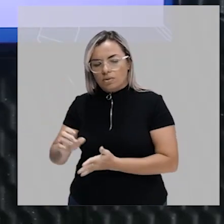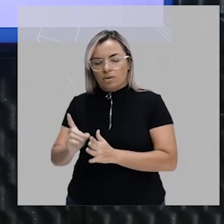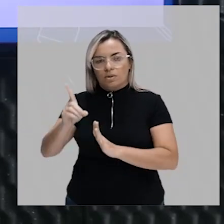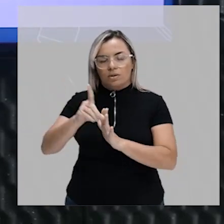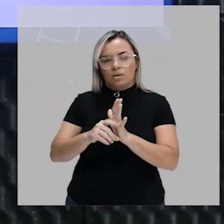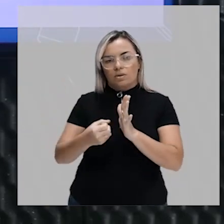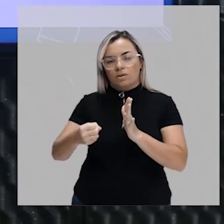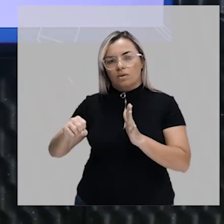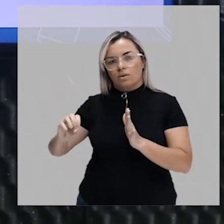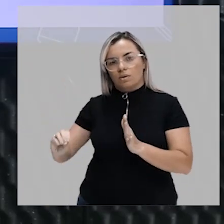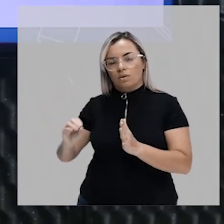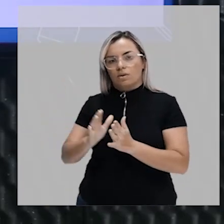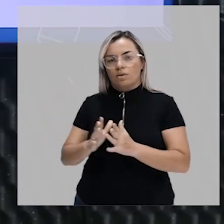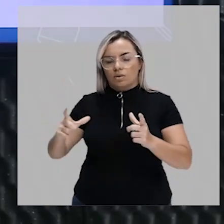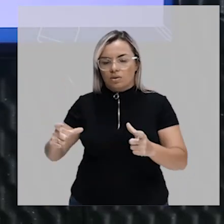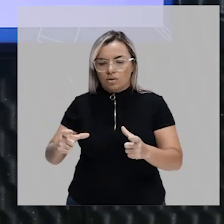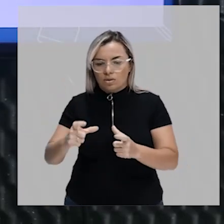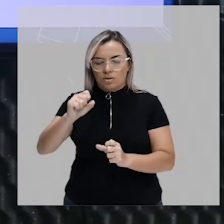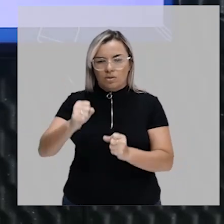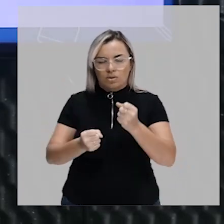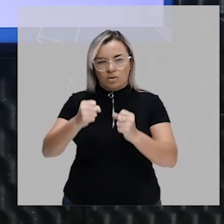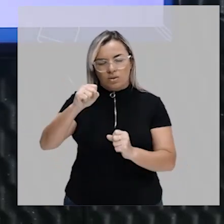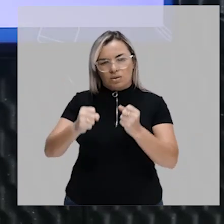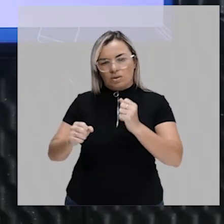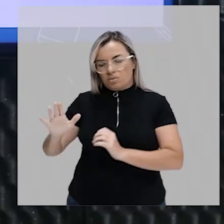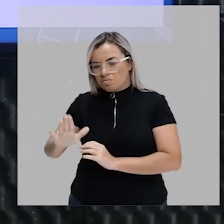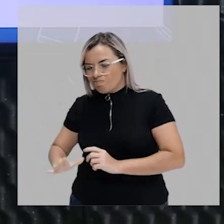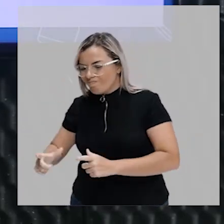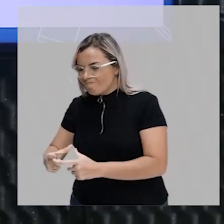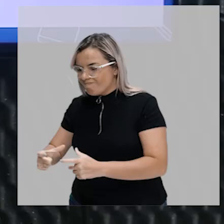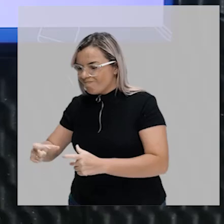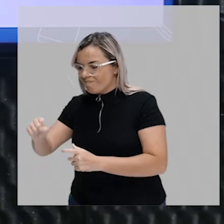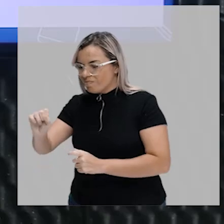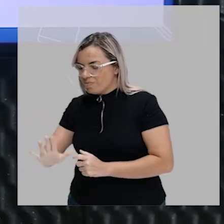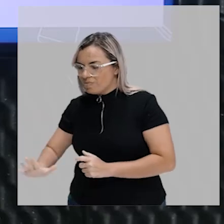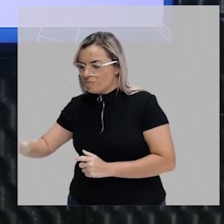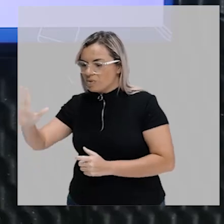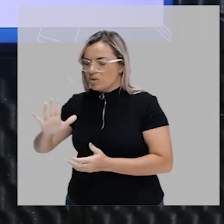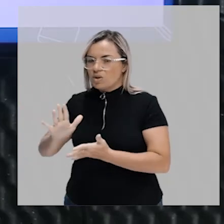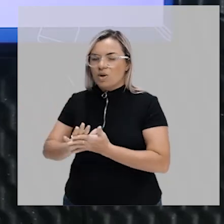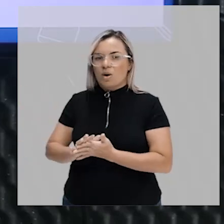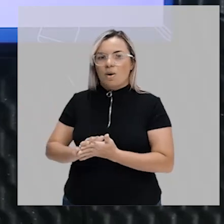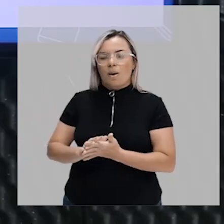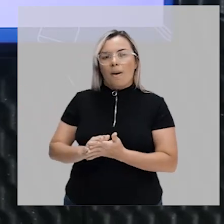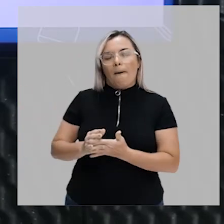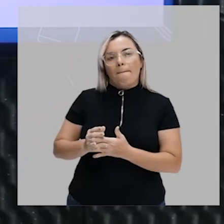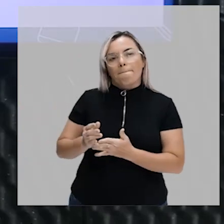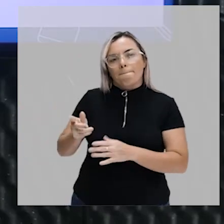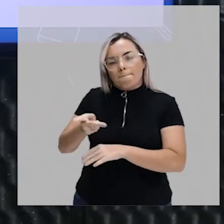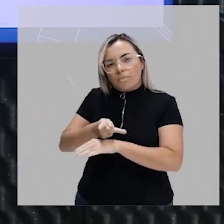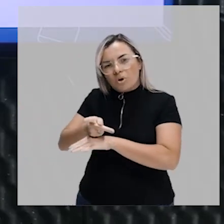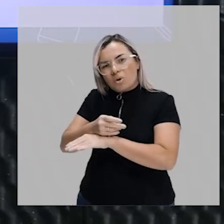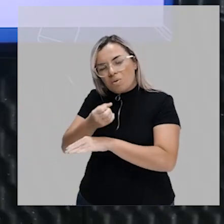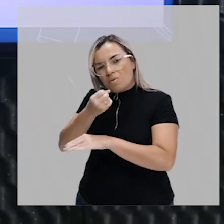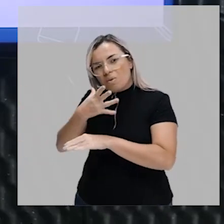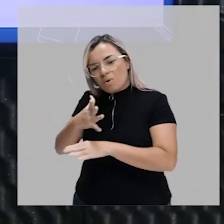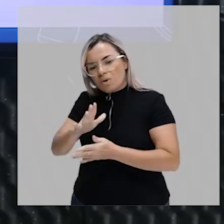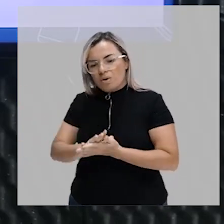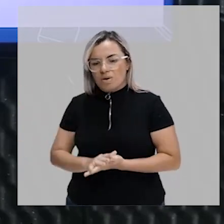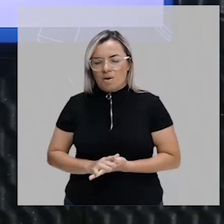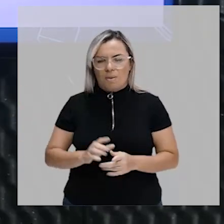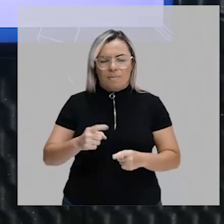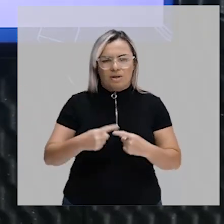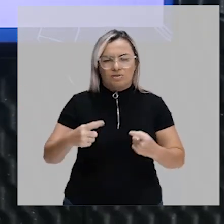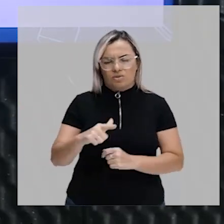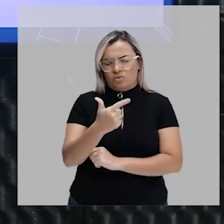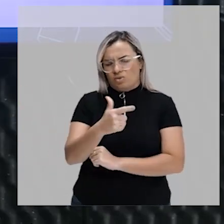ali da maior concentração industrial do Sudeste, né? Buscando ali principalmente benefícios, mas a gente não vai ter essa redistribuição como um